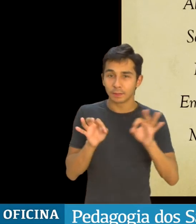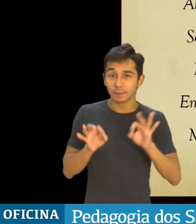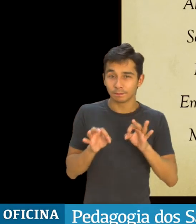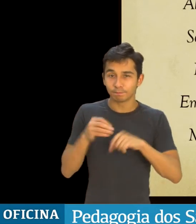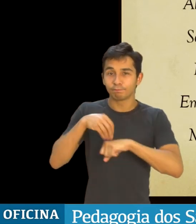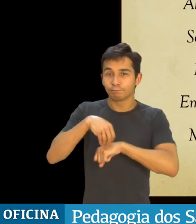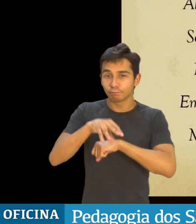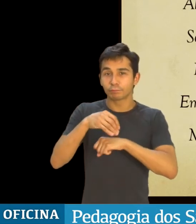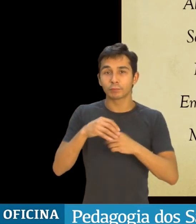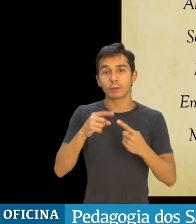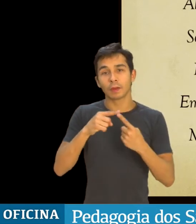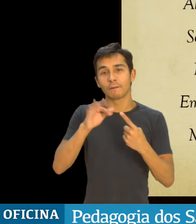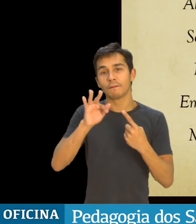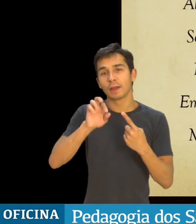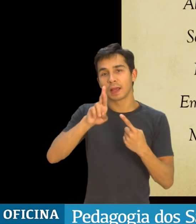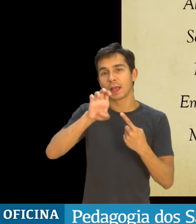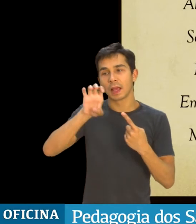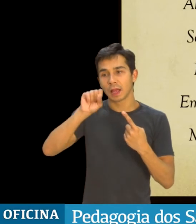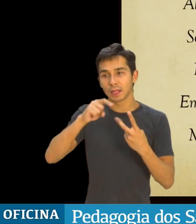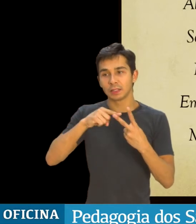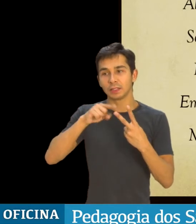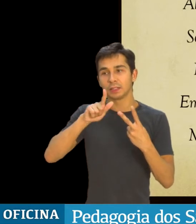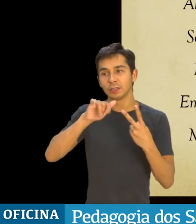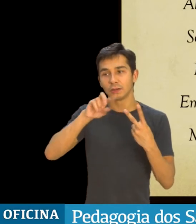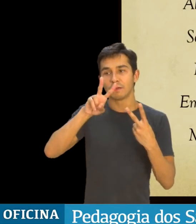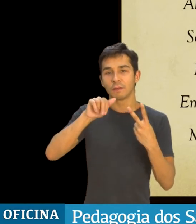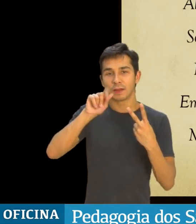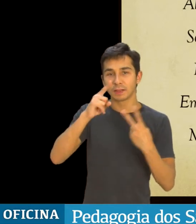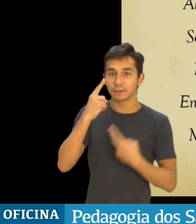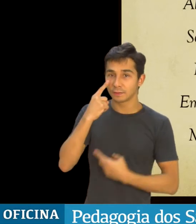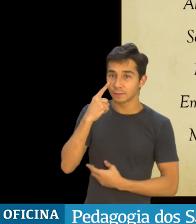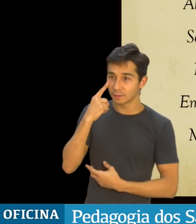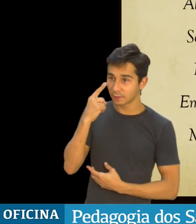hoje. Ferrez, Sérgio Vaz, Binho, Dinha, Mariana